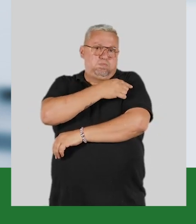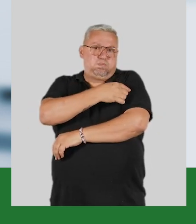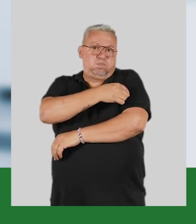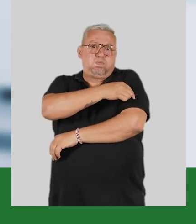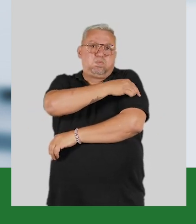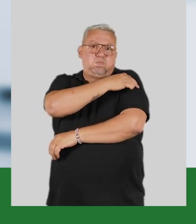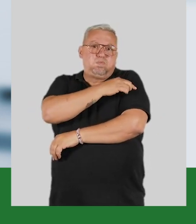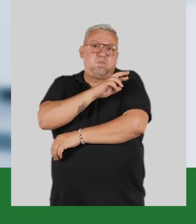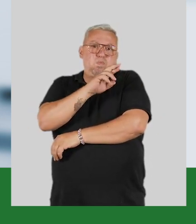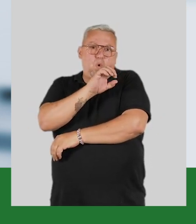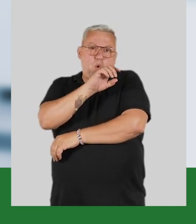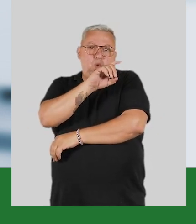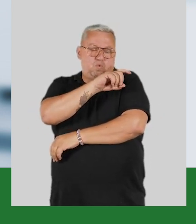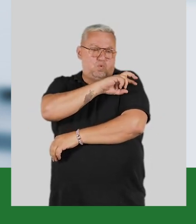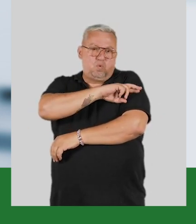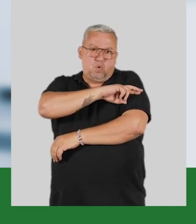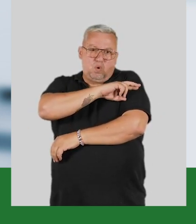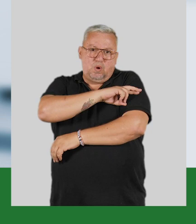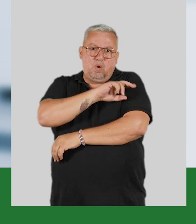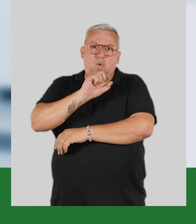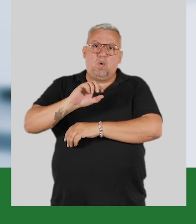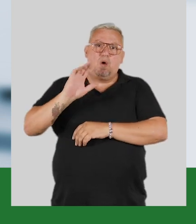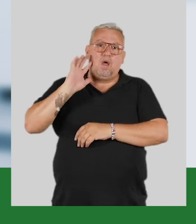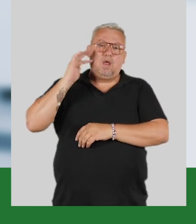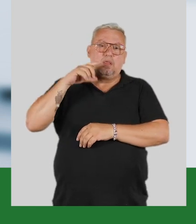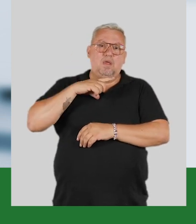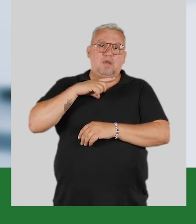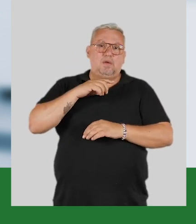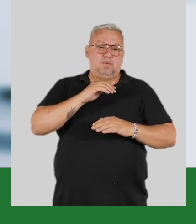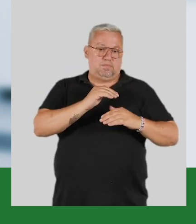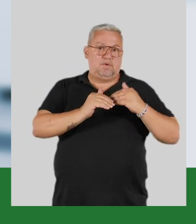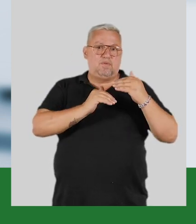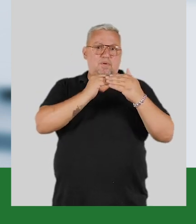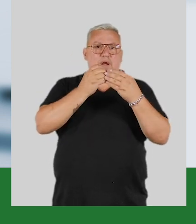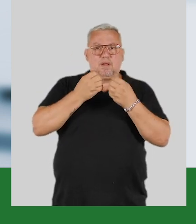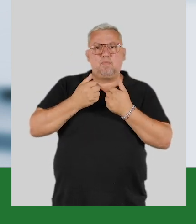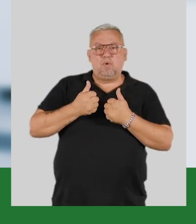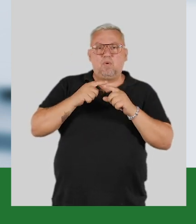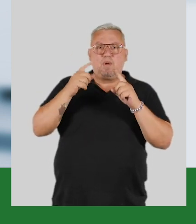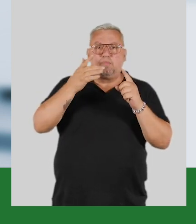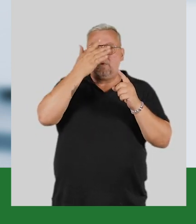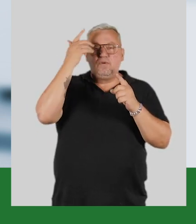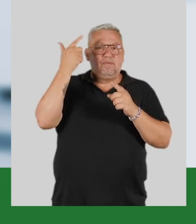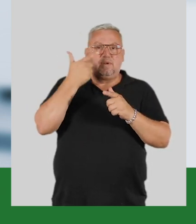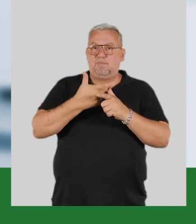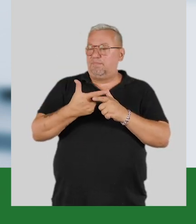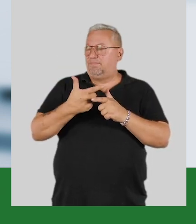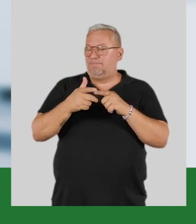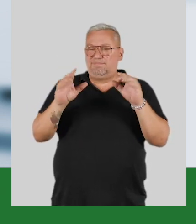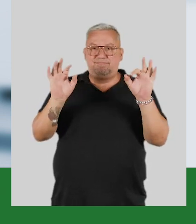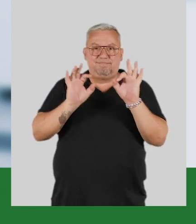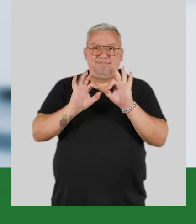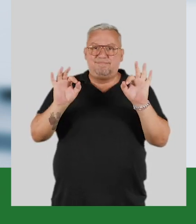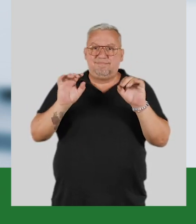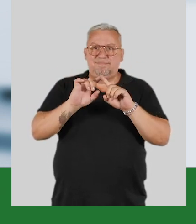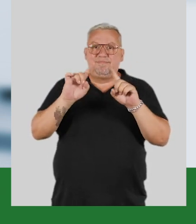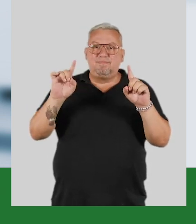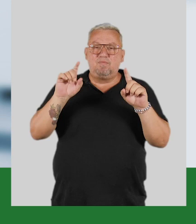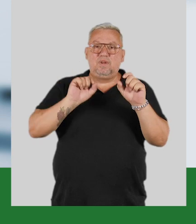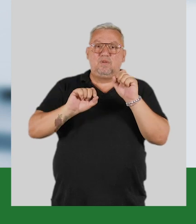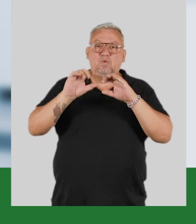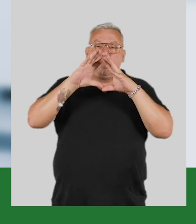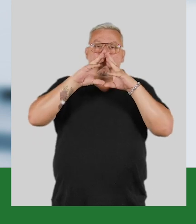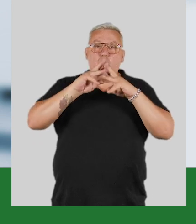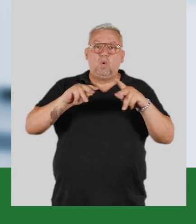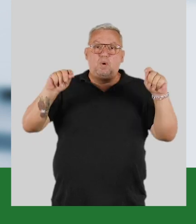roxa, normalmente casos como esse têm uma evolução benigna e a pessoa não vai ter problemas e isso recrudesce, isso